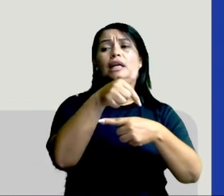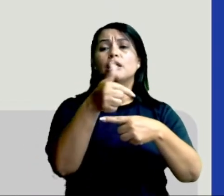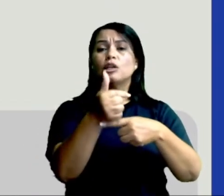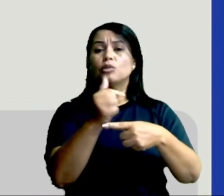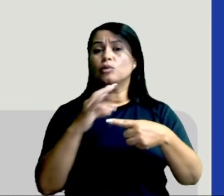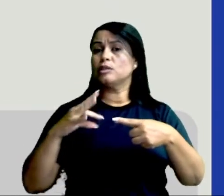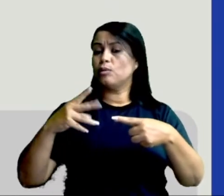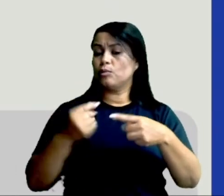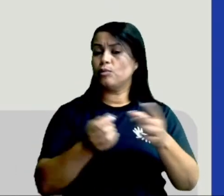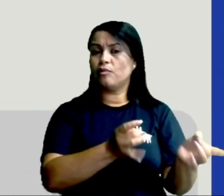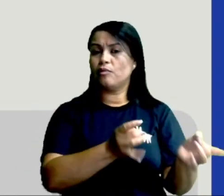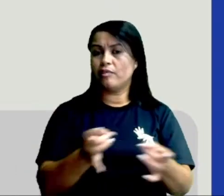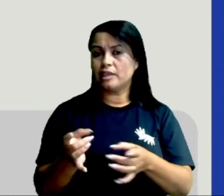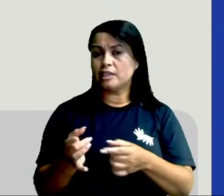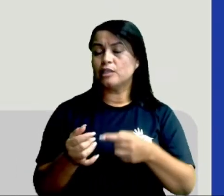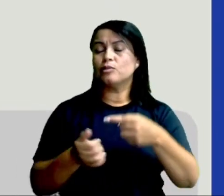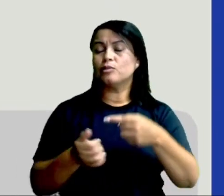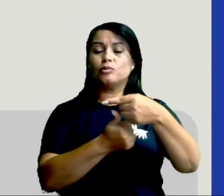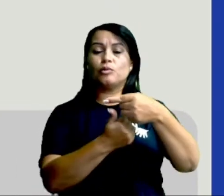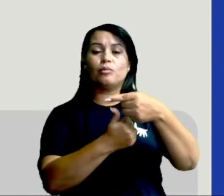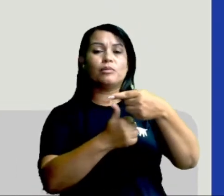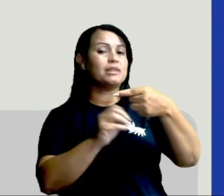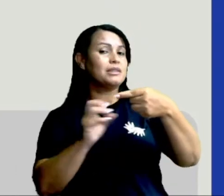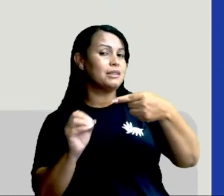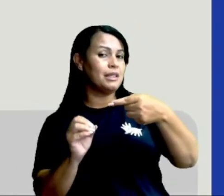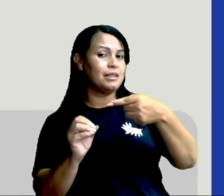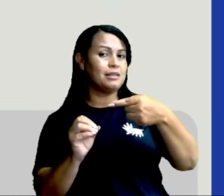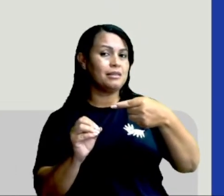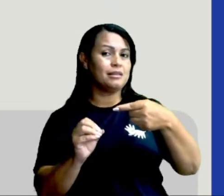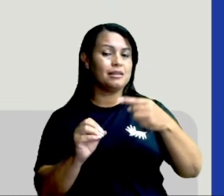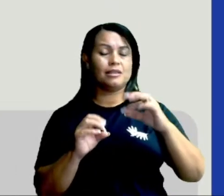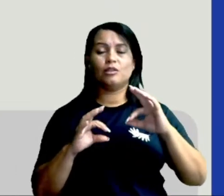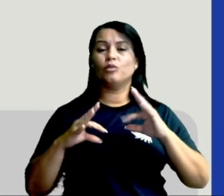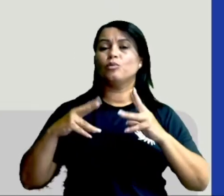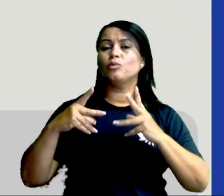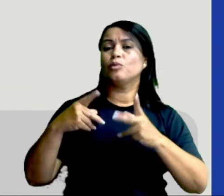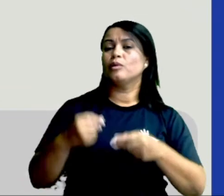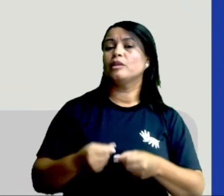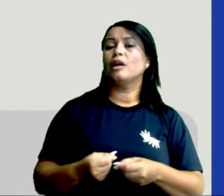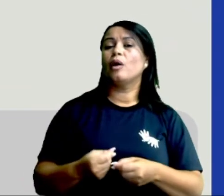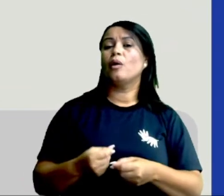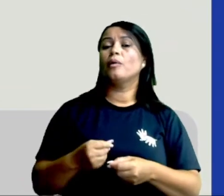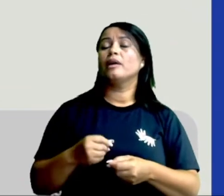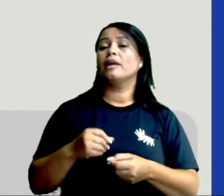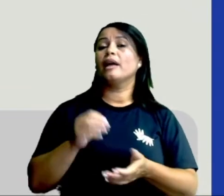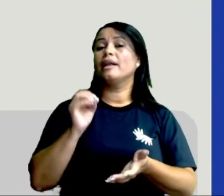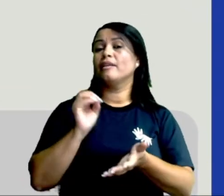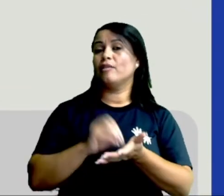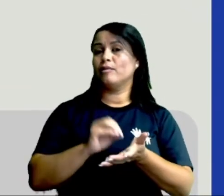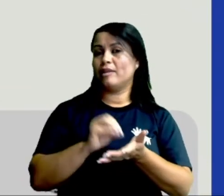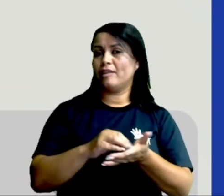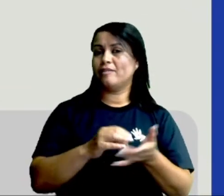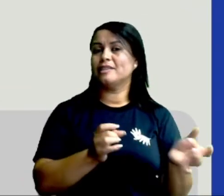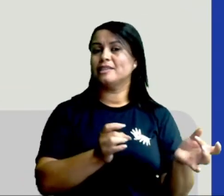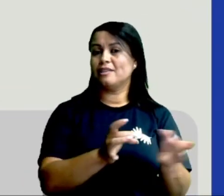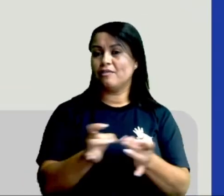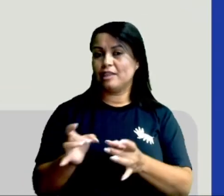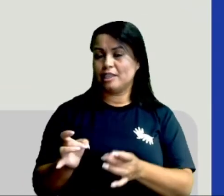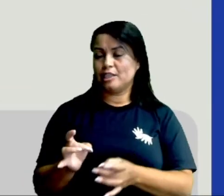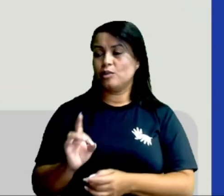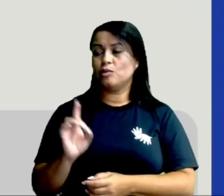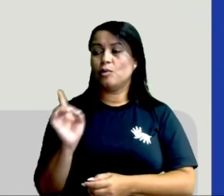de ingressos vendidos sobre 100, que é a total de ingressos a serem vendidos. Mas